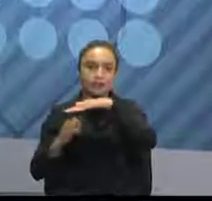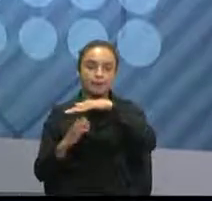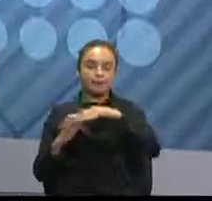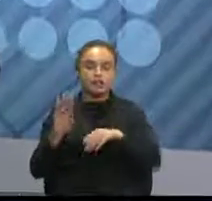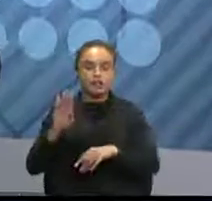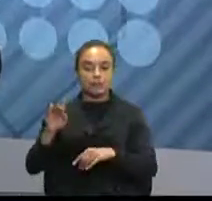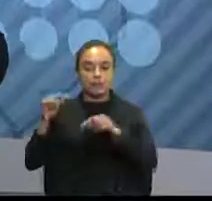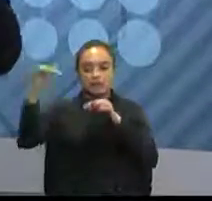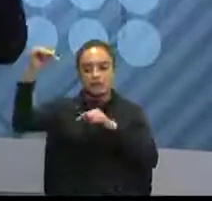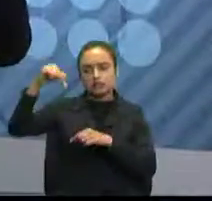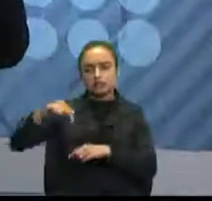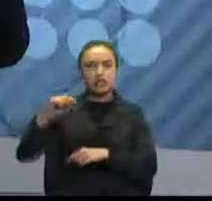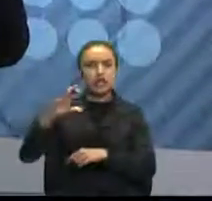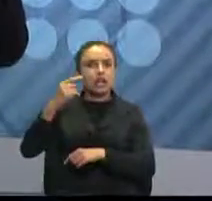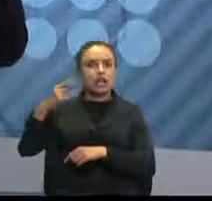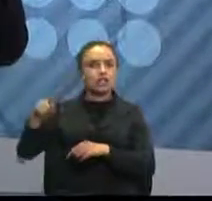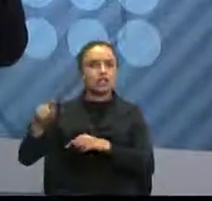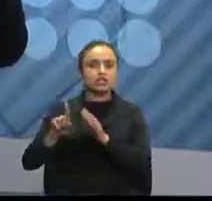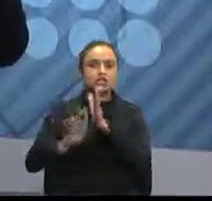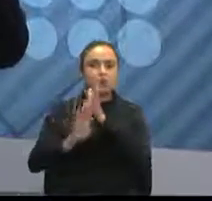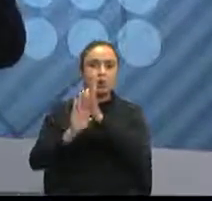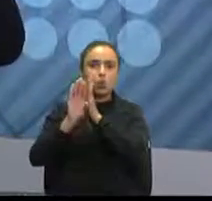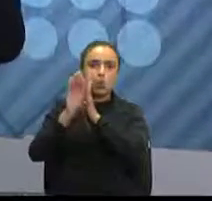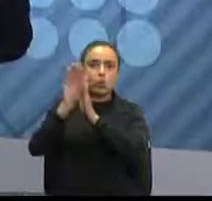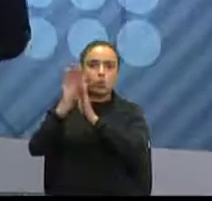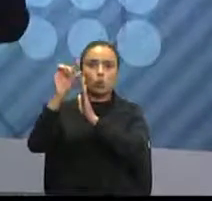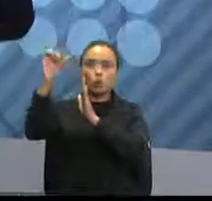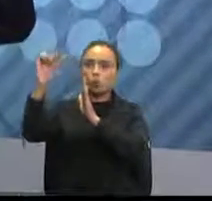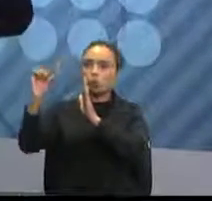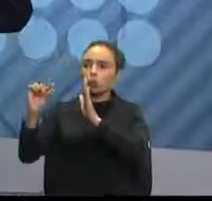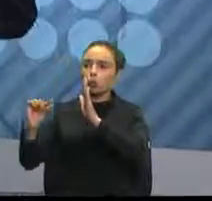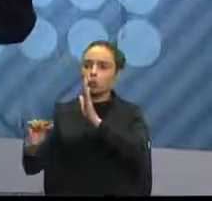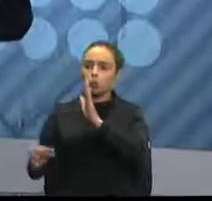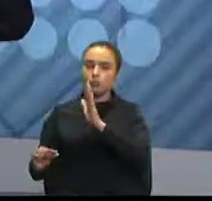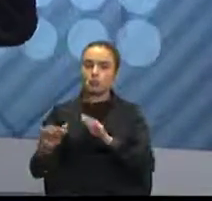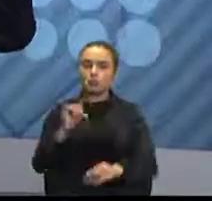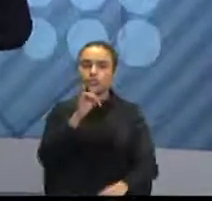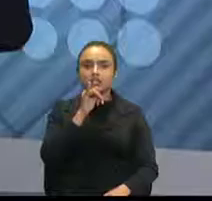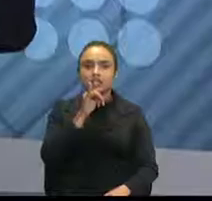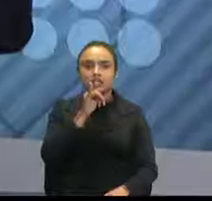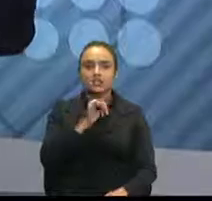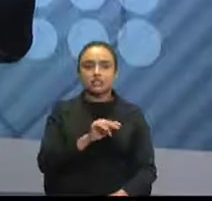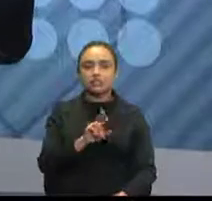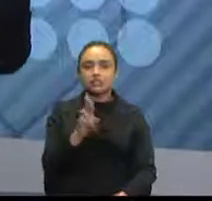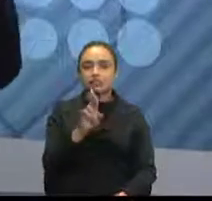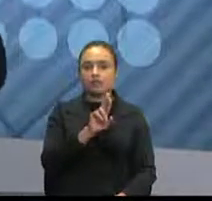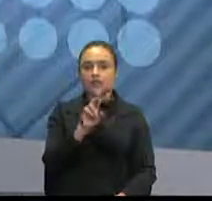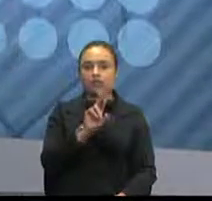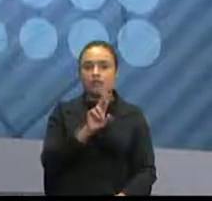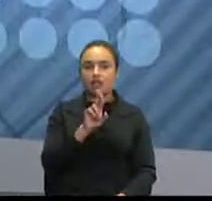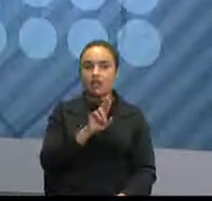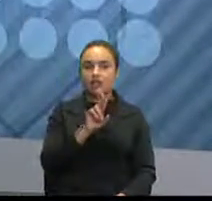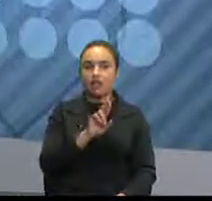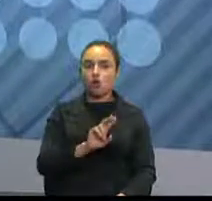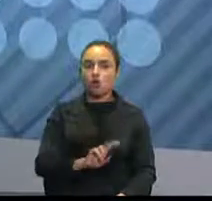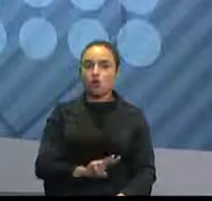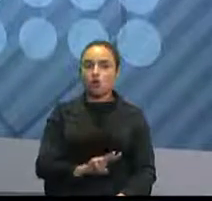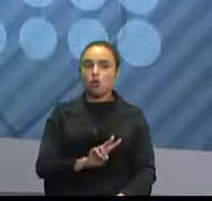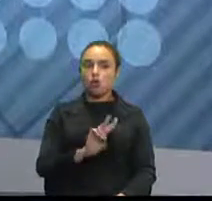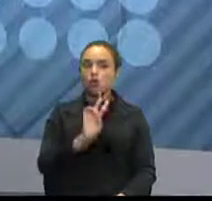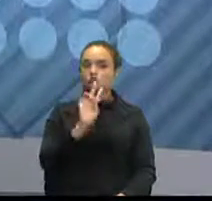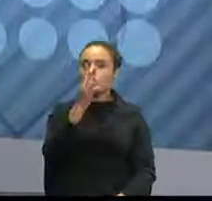enfim o que está acontecendo o real está cada vez né subi las se desvalorizando isso é bom para